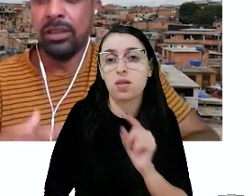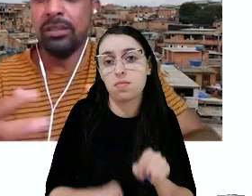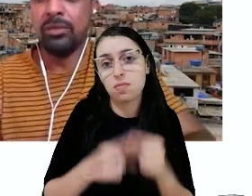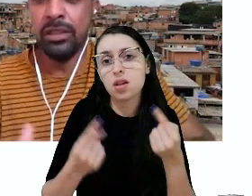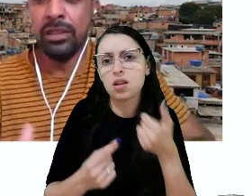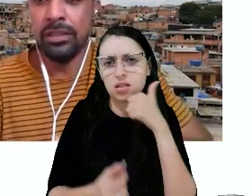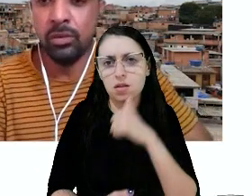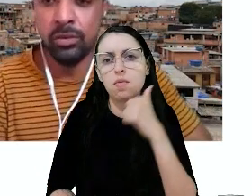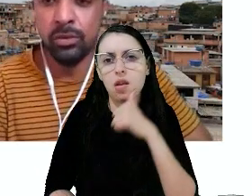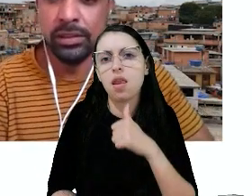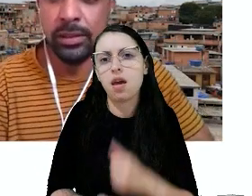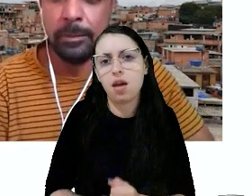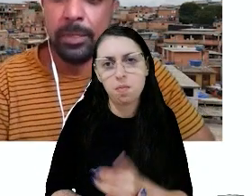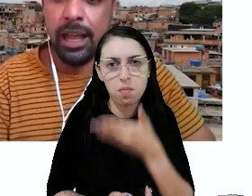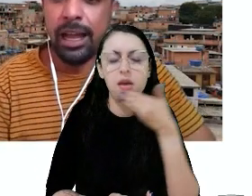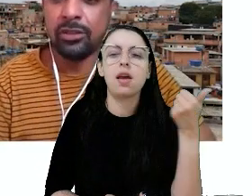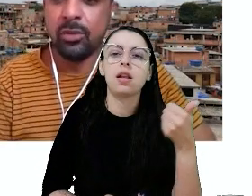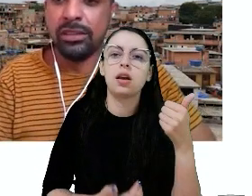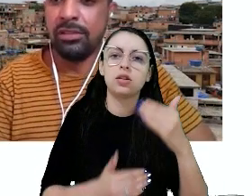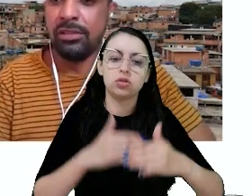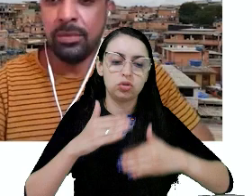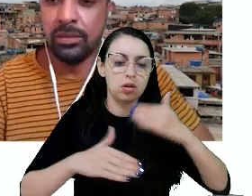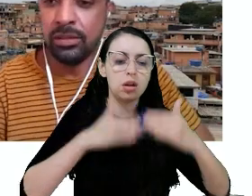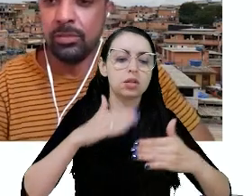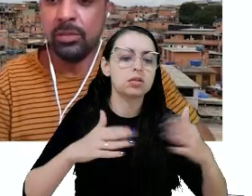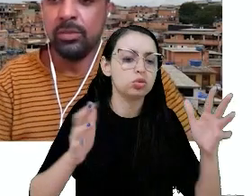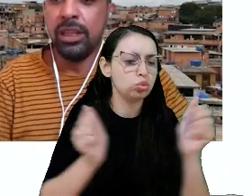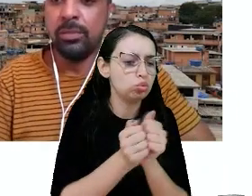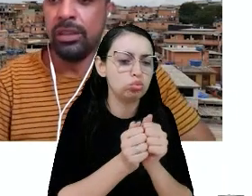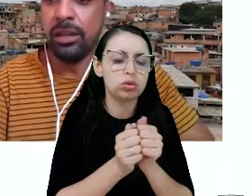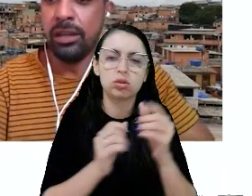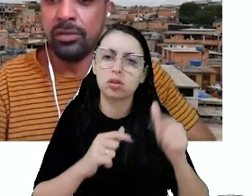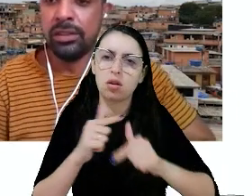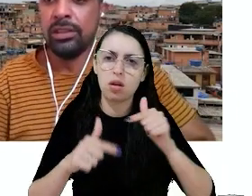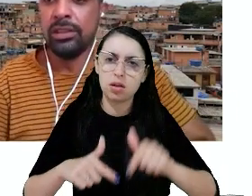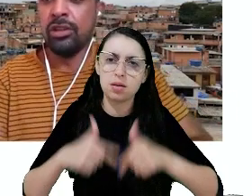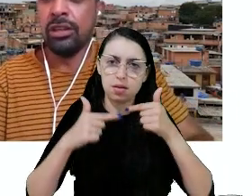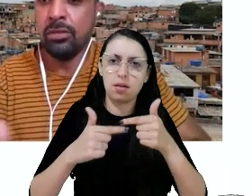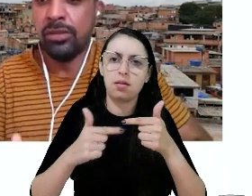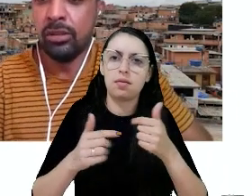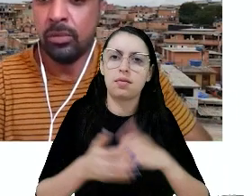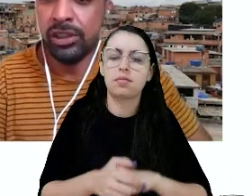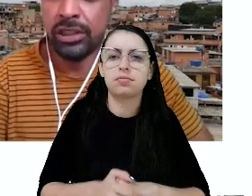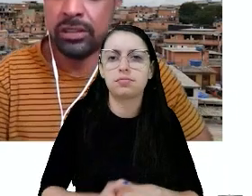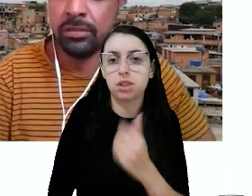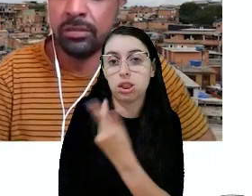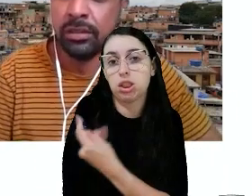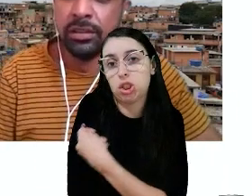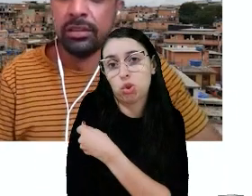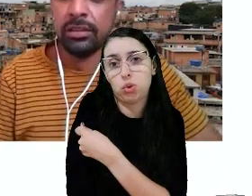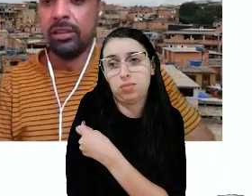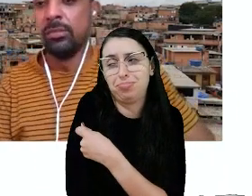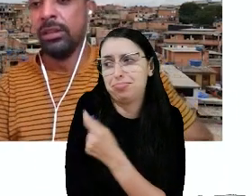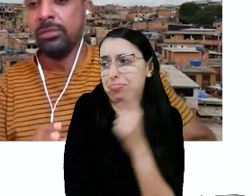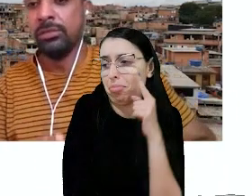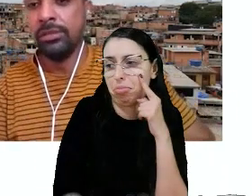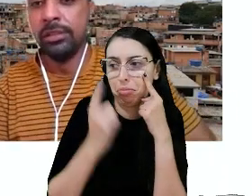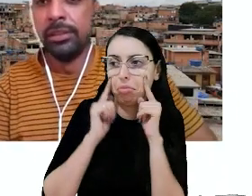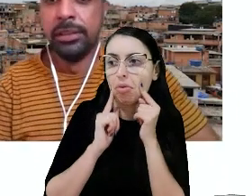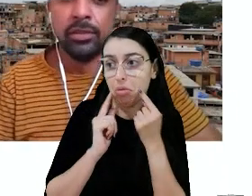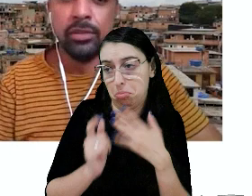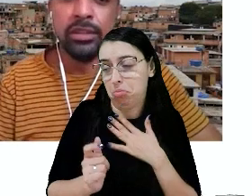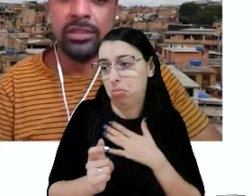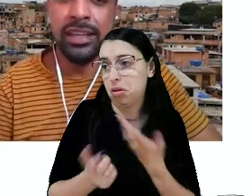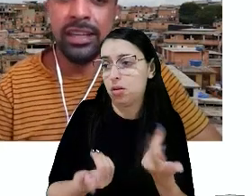isso, são aquilo, mas é vocês que conduzem as coisas, que faz mais coisas ao mesmo tempo, que tem mais força. A gente chora até quando vai tomar uma injeção. Eu